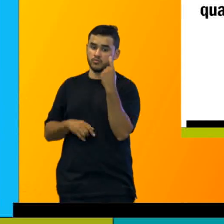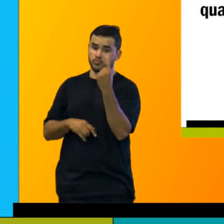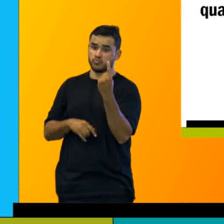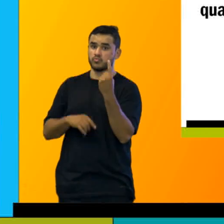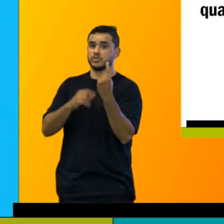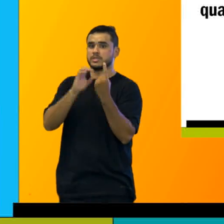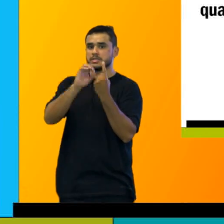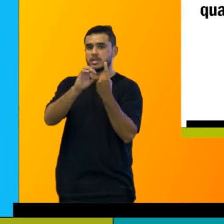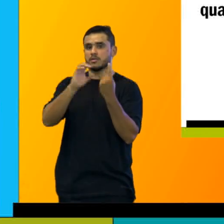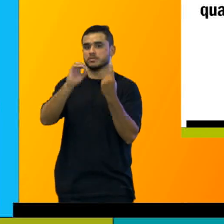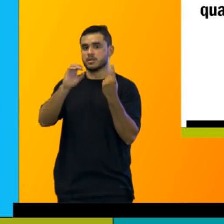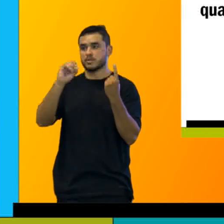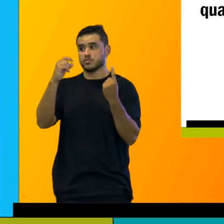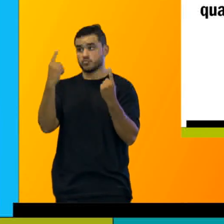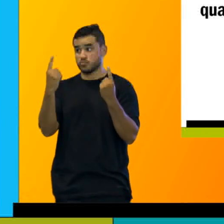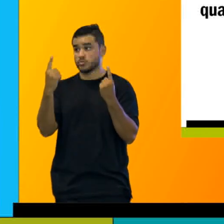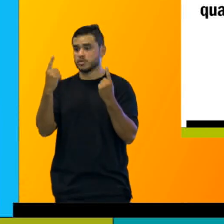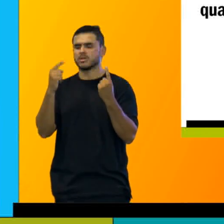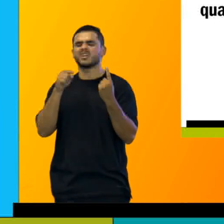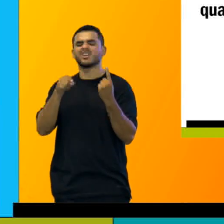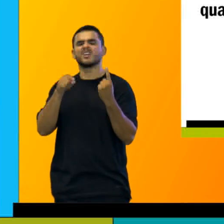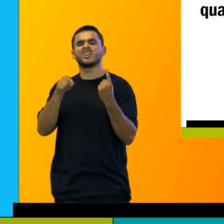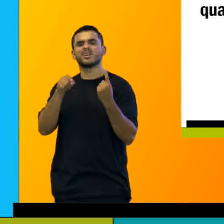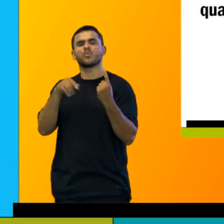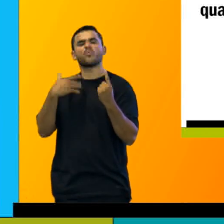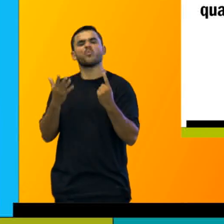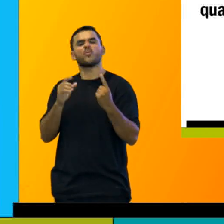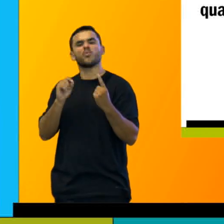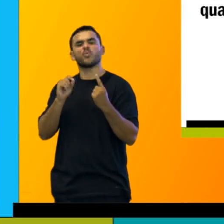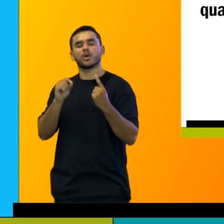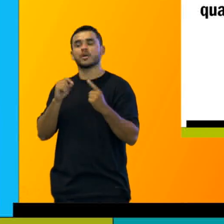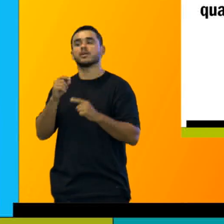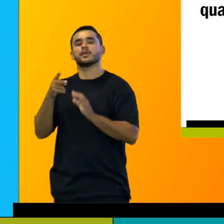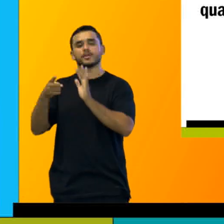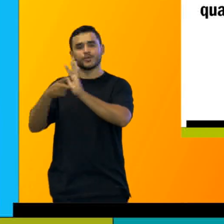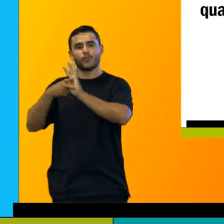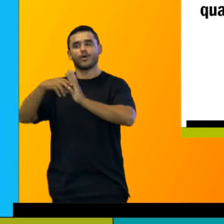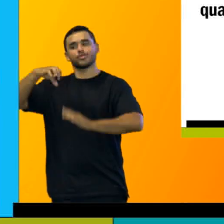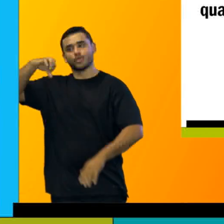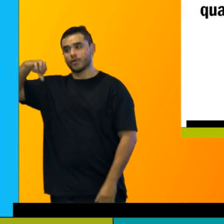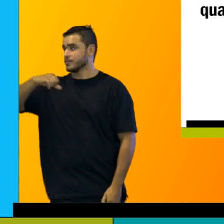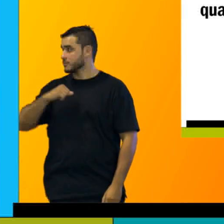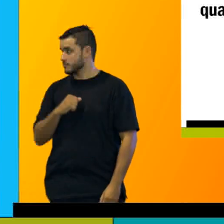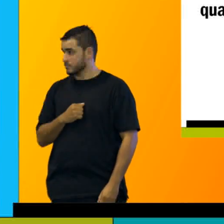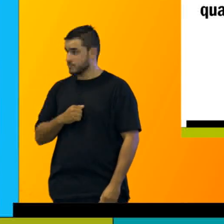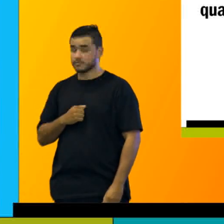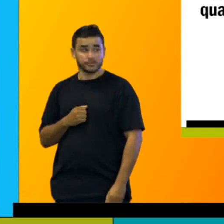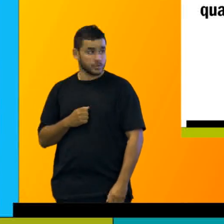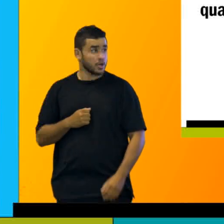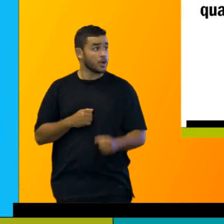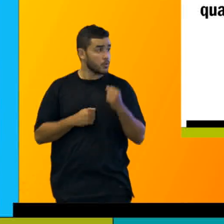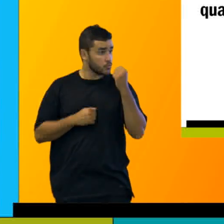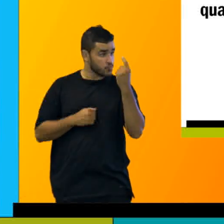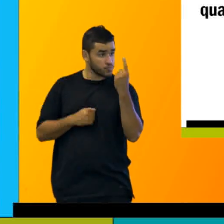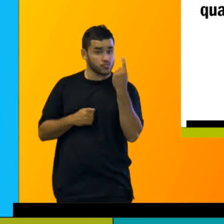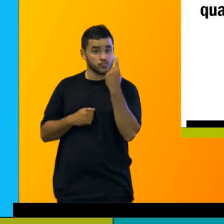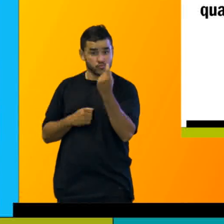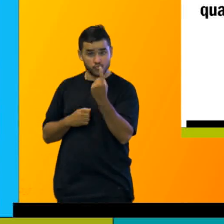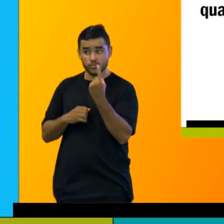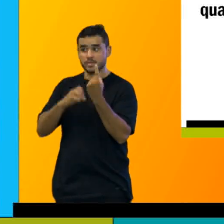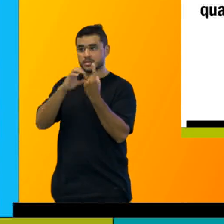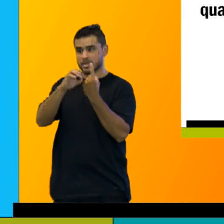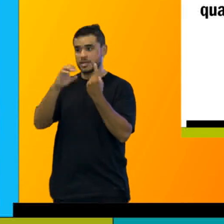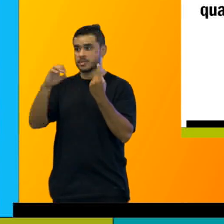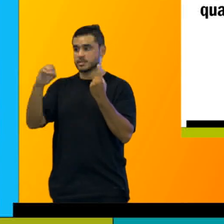1001. Então esse 1001 representa o 9. E o 1100 representa